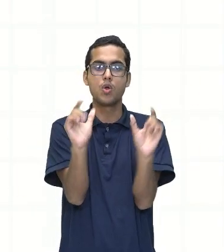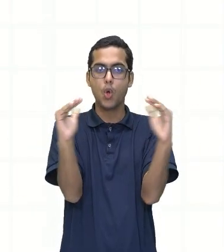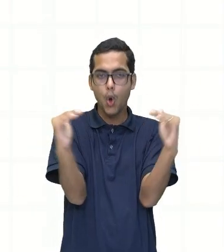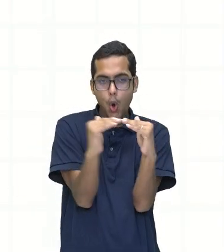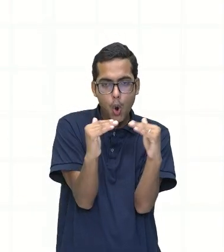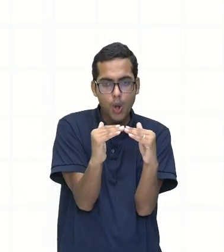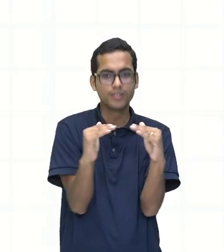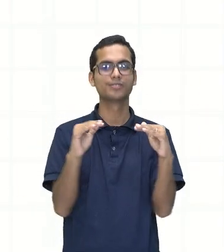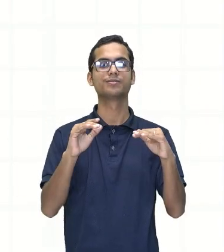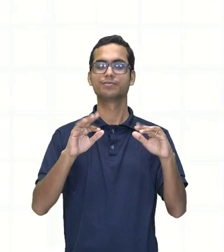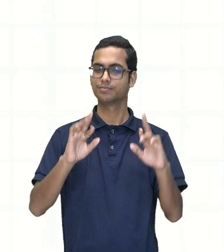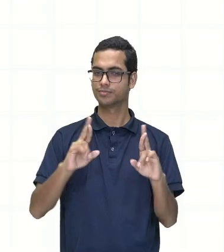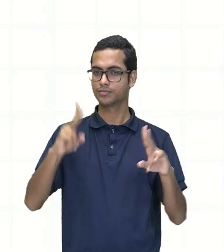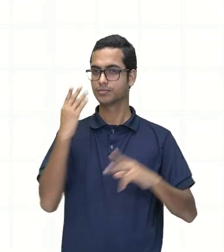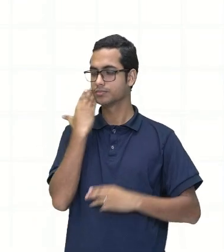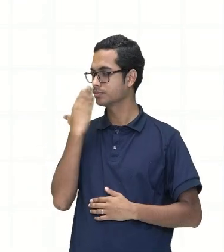ser